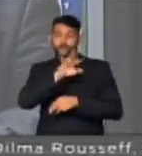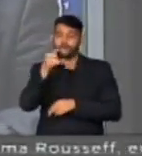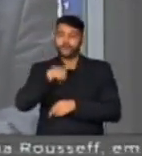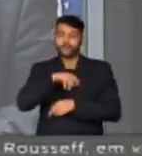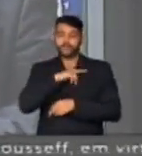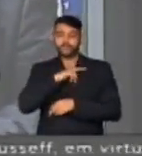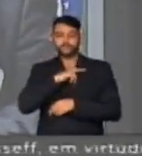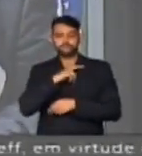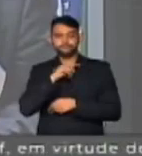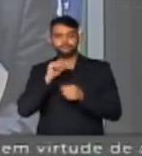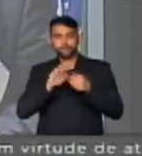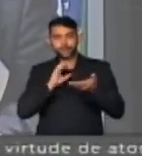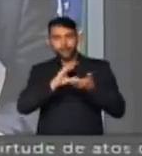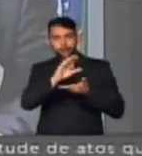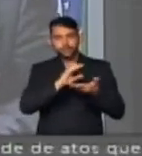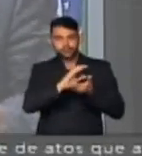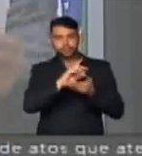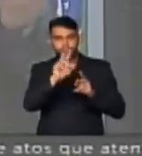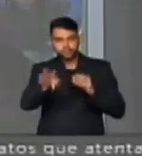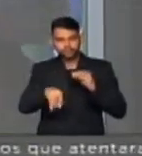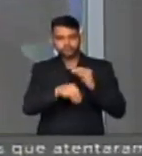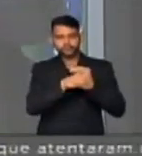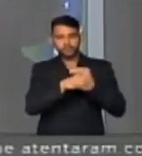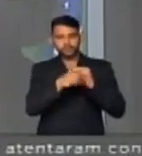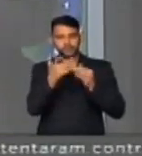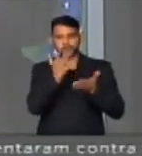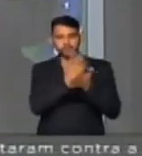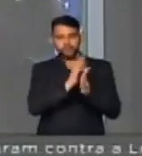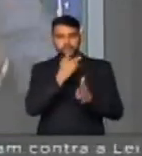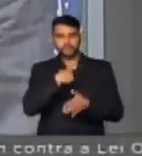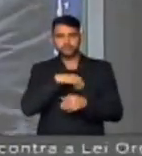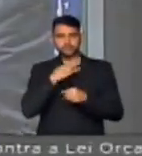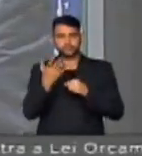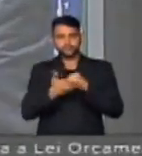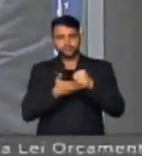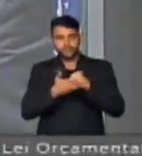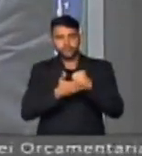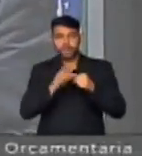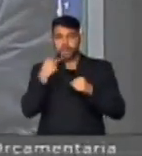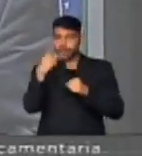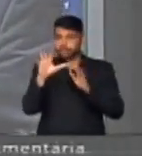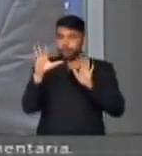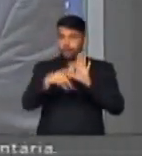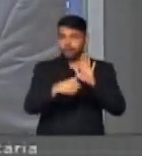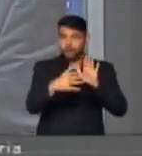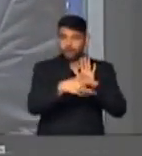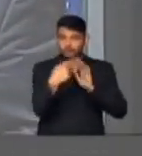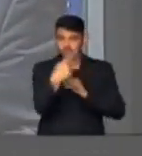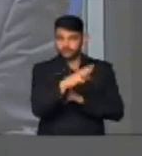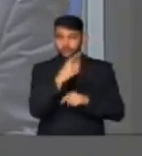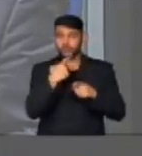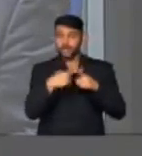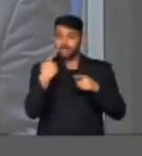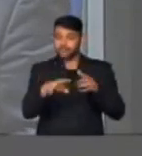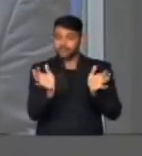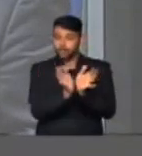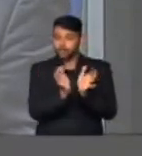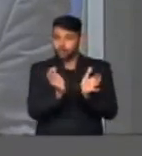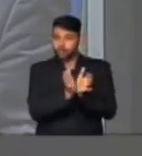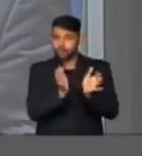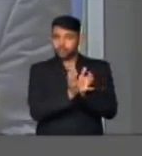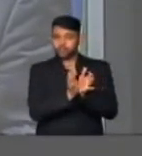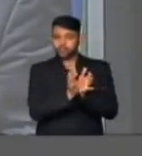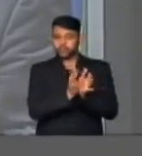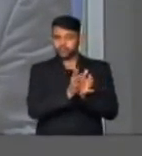como correio, contribuir suplementarmente para não quebrar teu fundo. Eles roubaram o teu fundo. Esta quadrilha